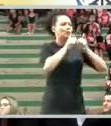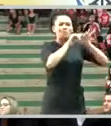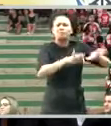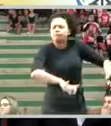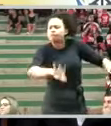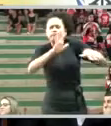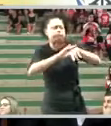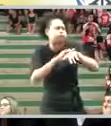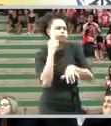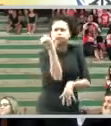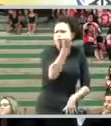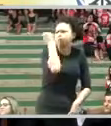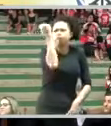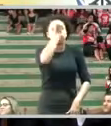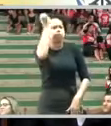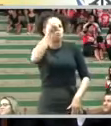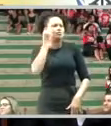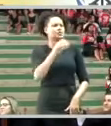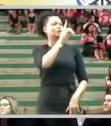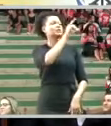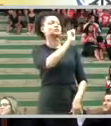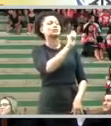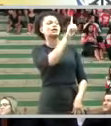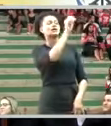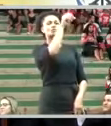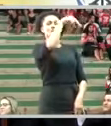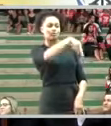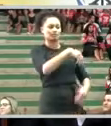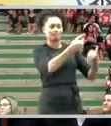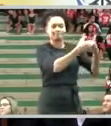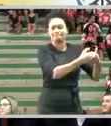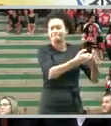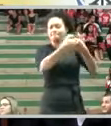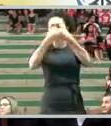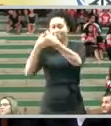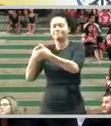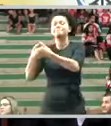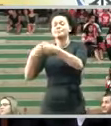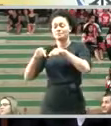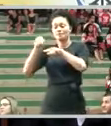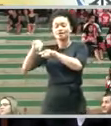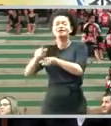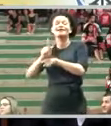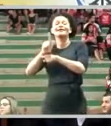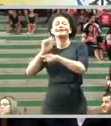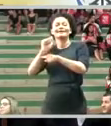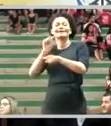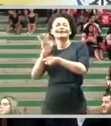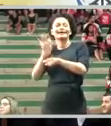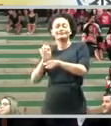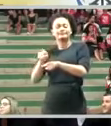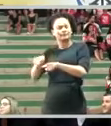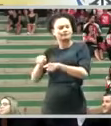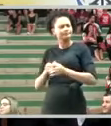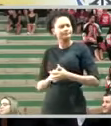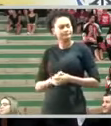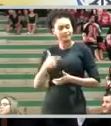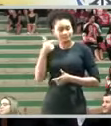grave. Ele já humilhou Dagon. Vamos mandar para a cidade de Gate, a segunda cidade dos filisteus.